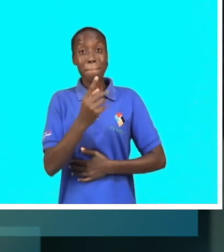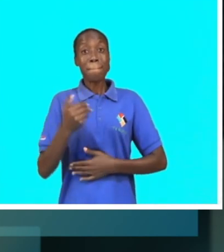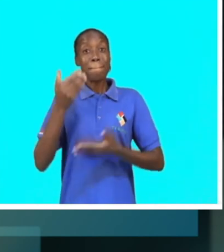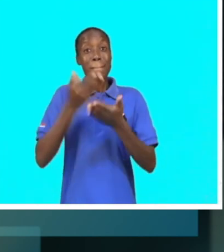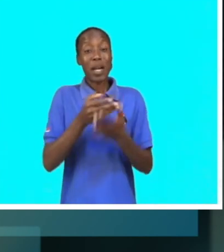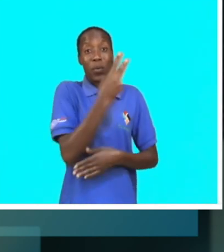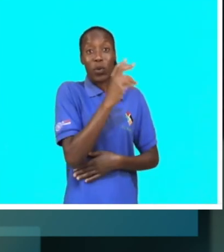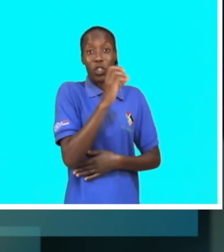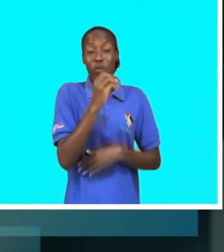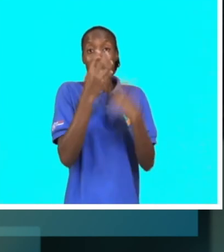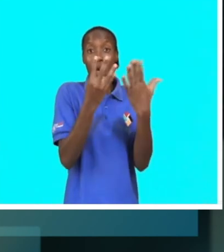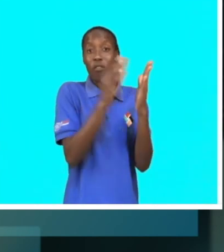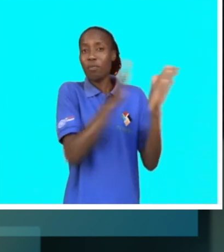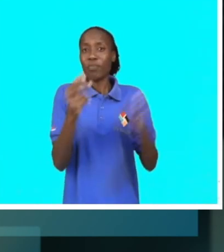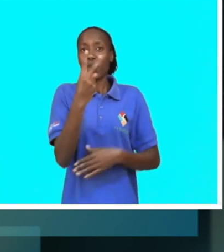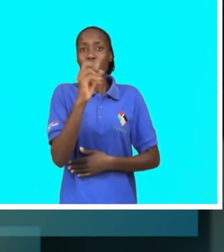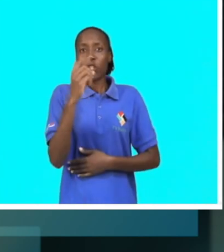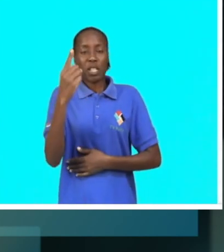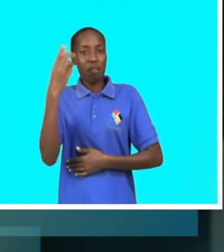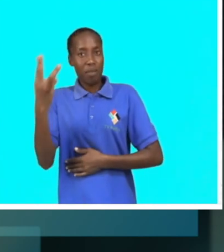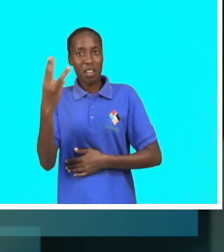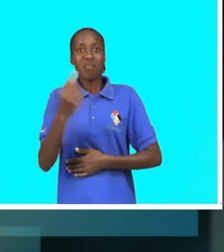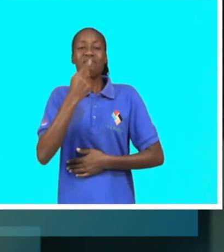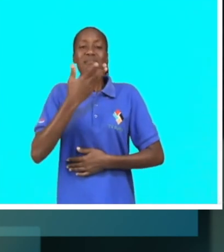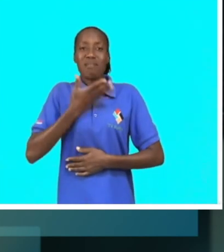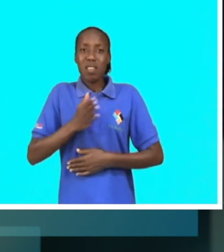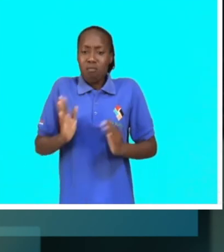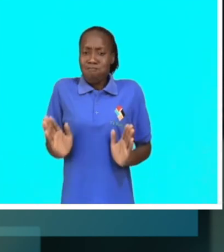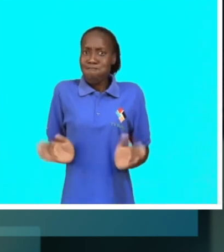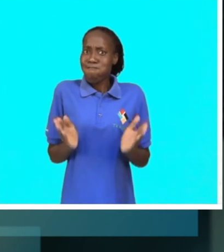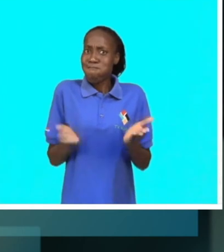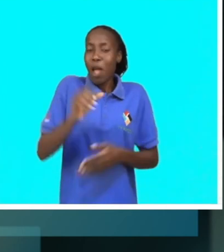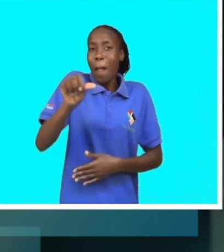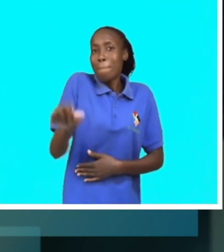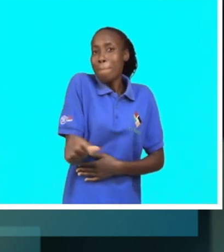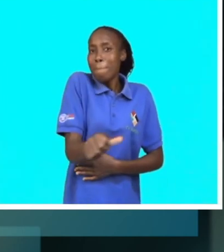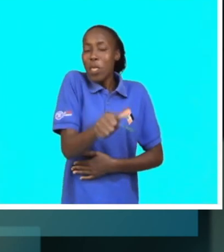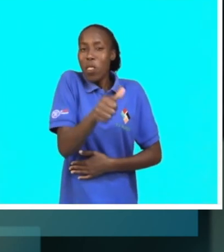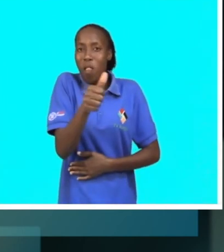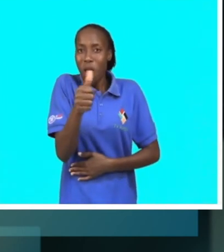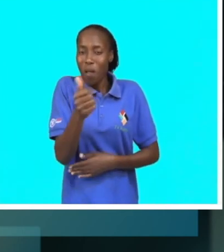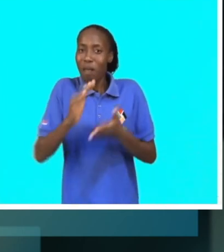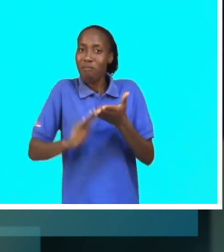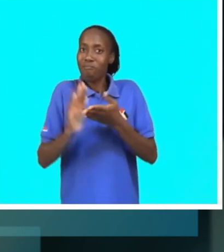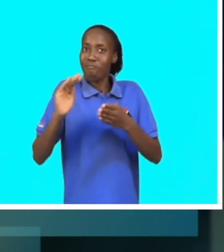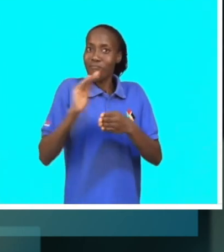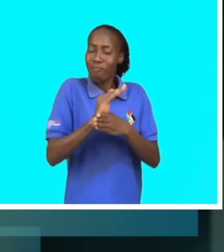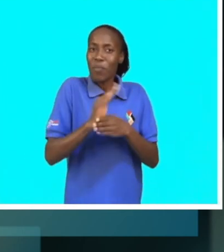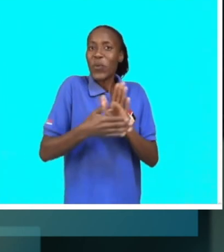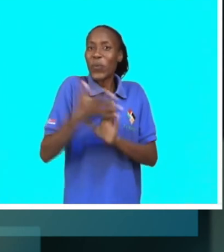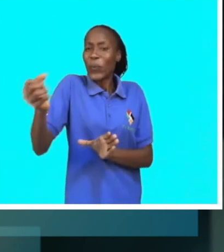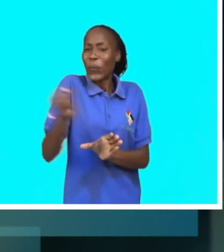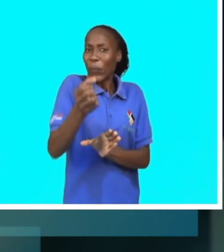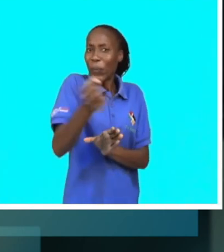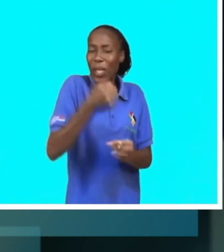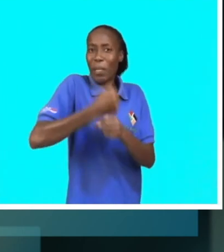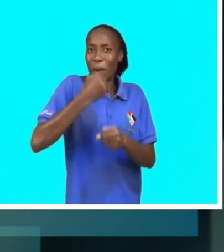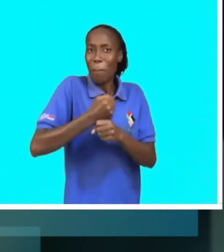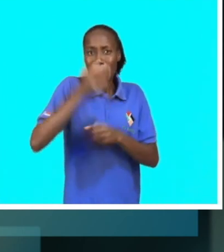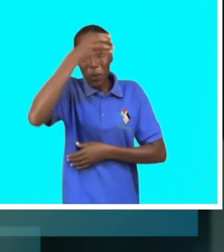2009 e 2013, com a missão de promover e melhorar a acessibilidade, empregabilidade e